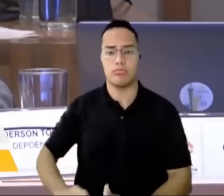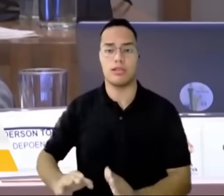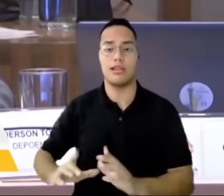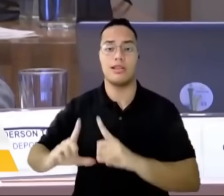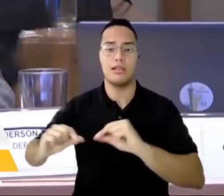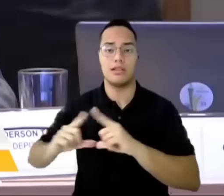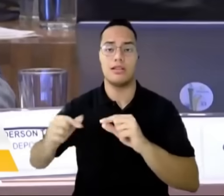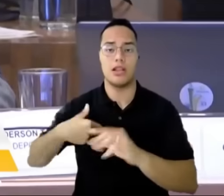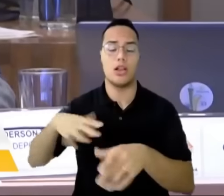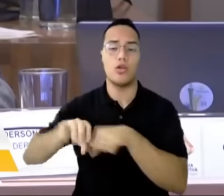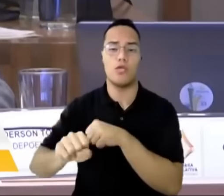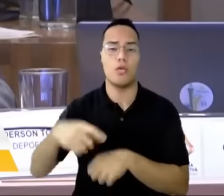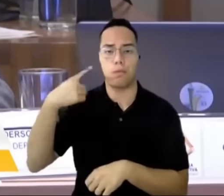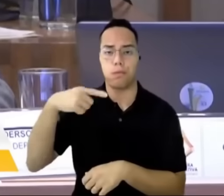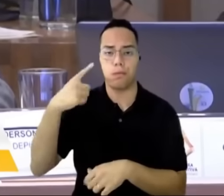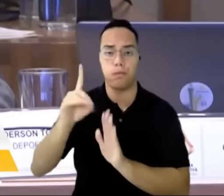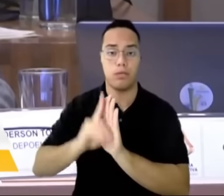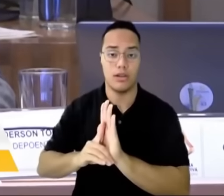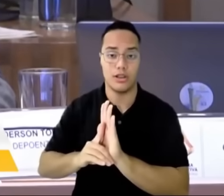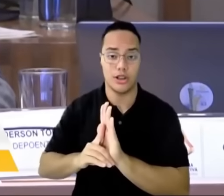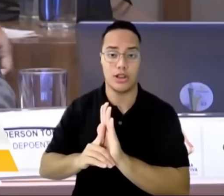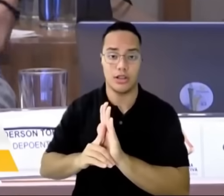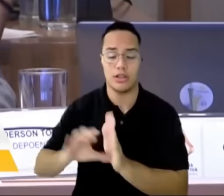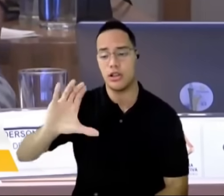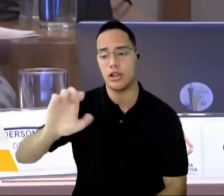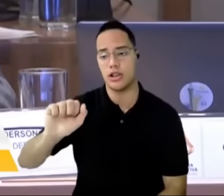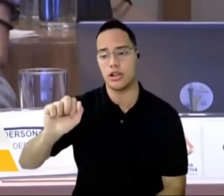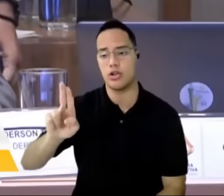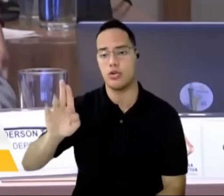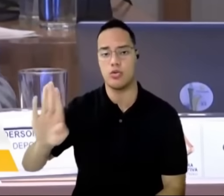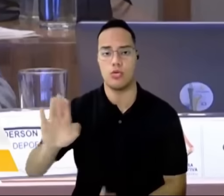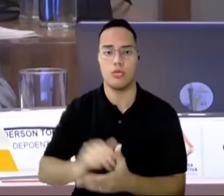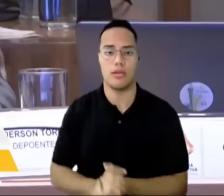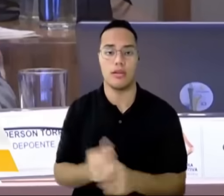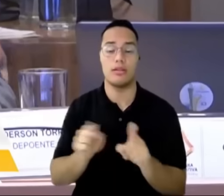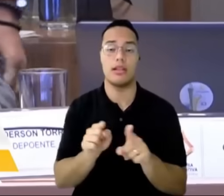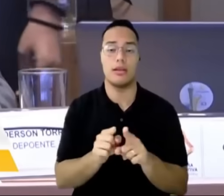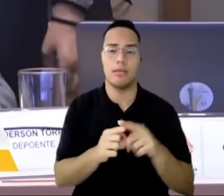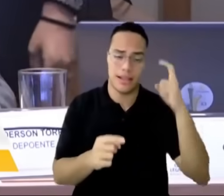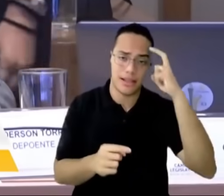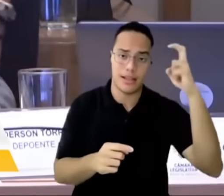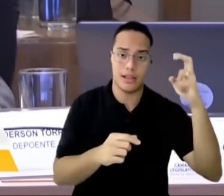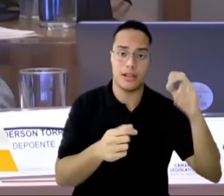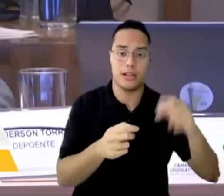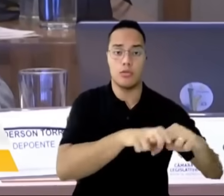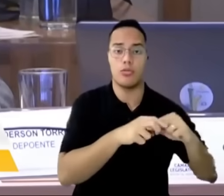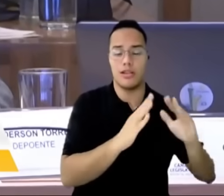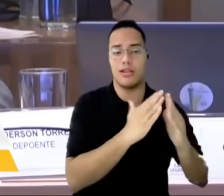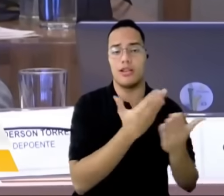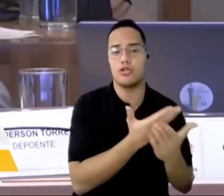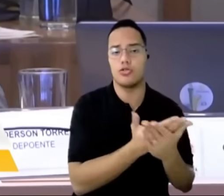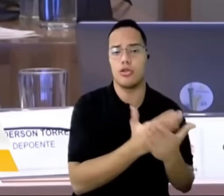transportando para o PT dinheiro de compra de votos. E essa informação estava